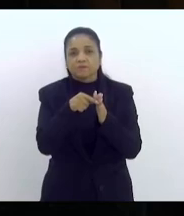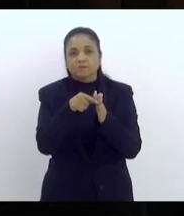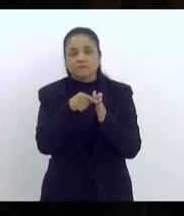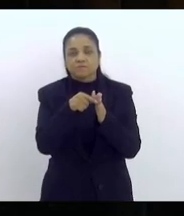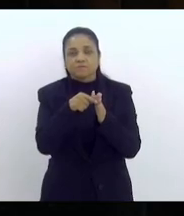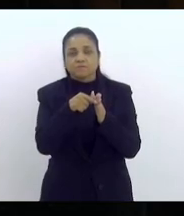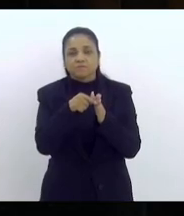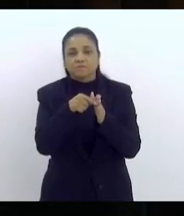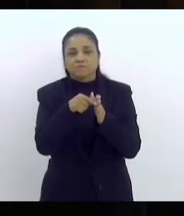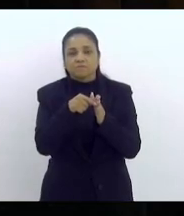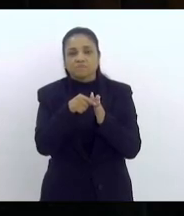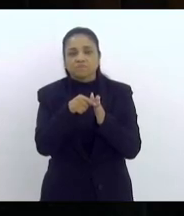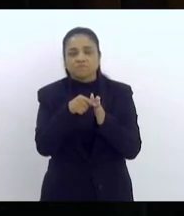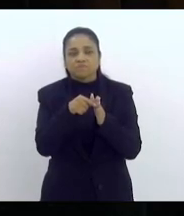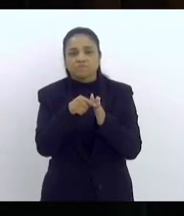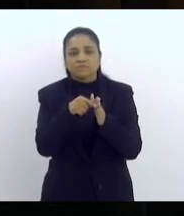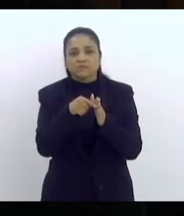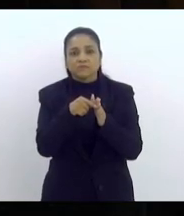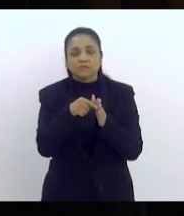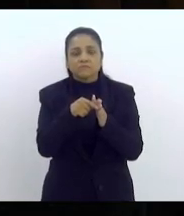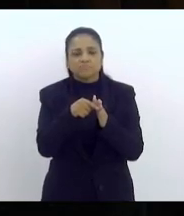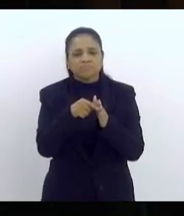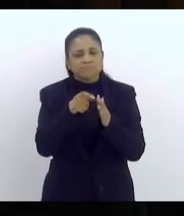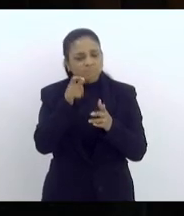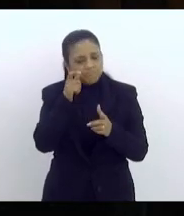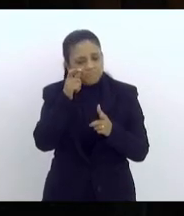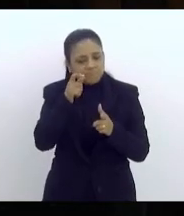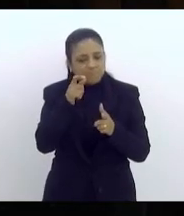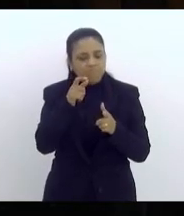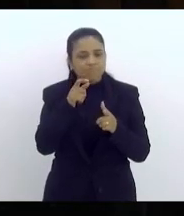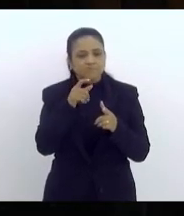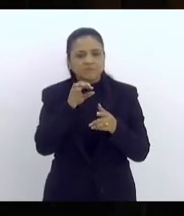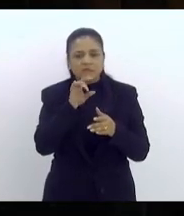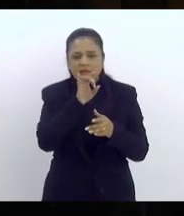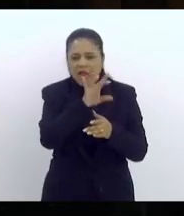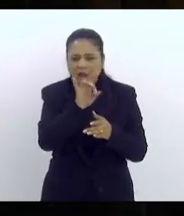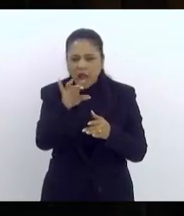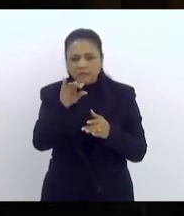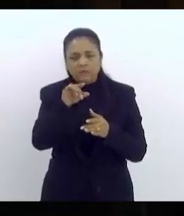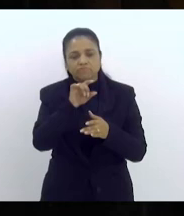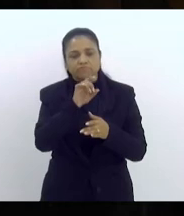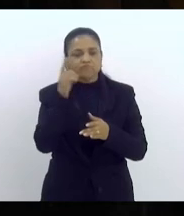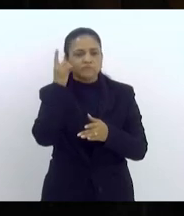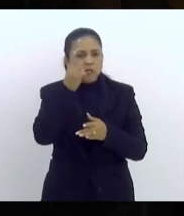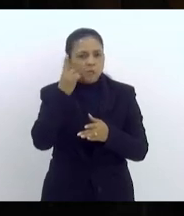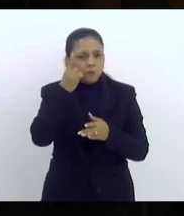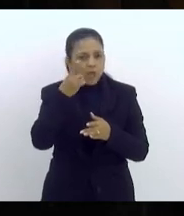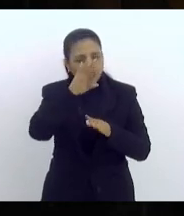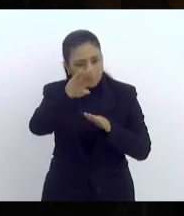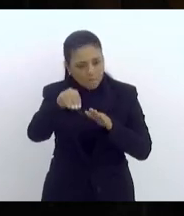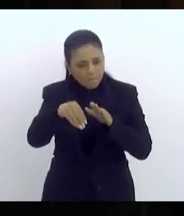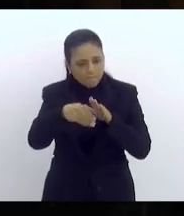portaram diante das importantes contribuições que os senhores e as senhoras deputadas